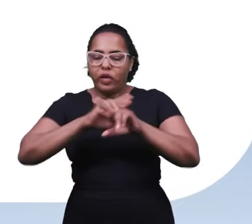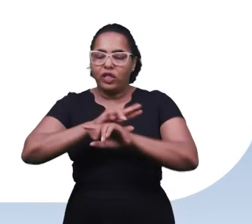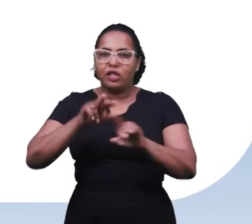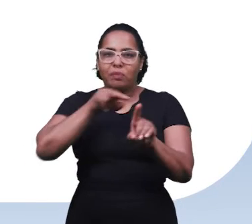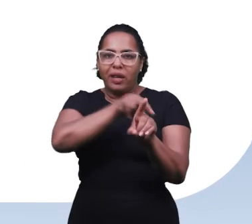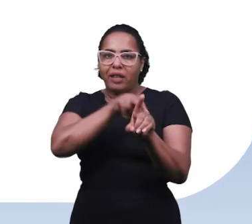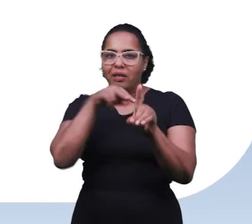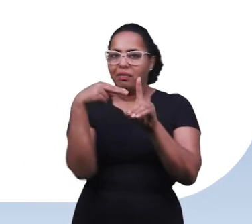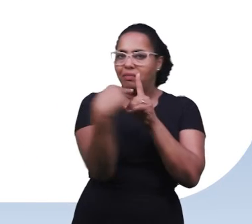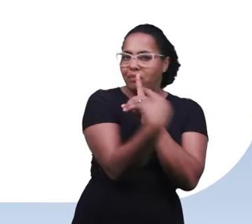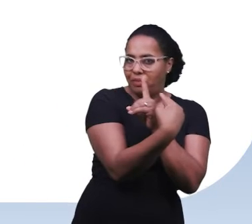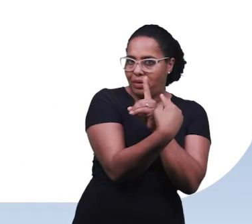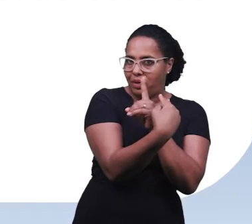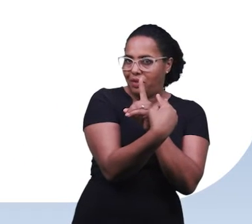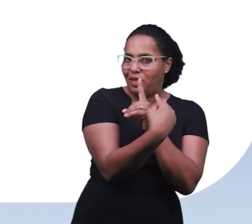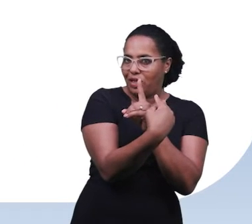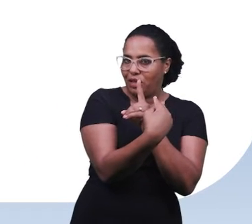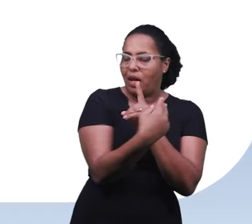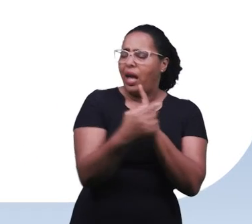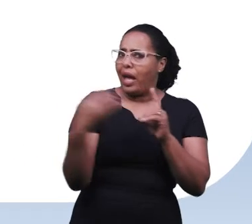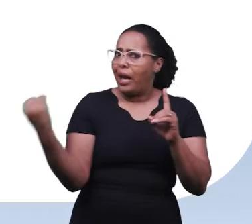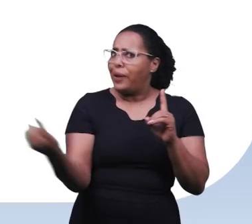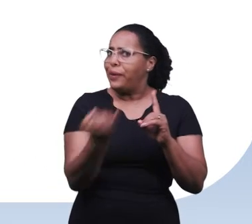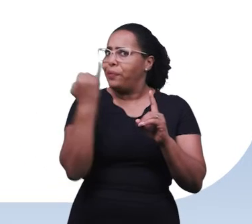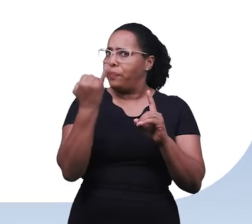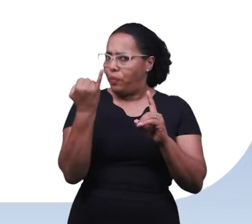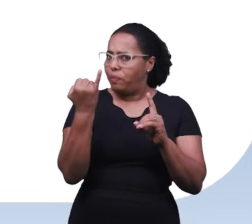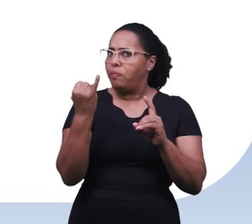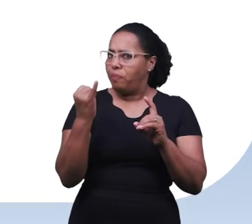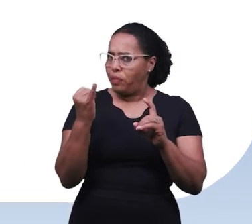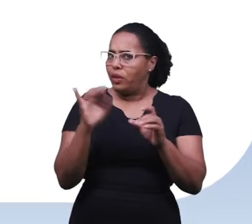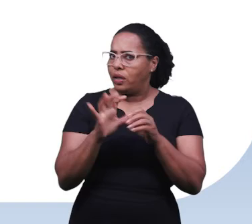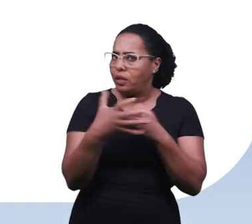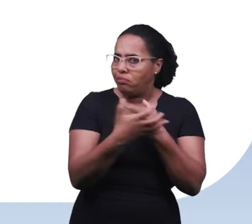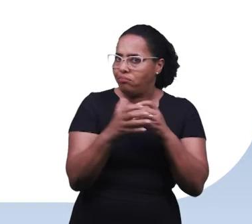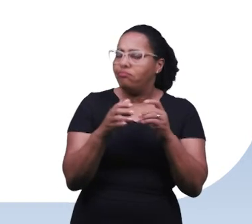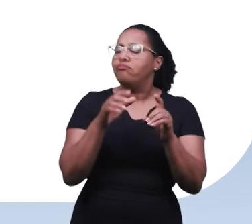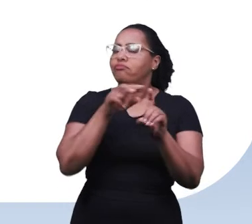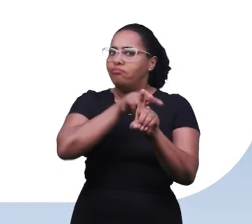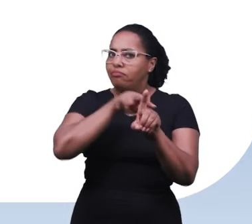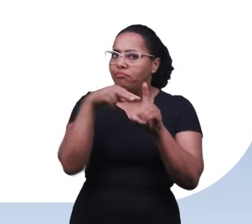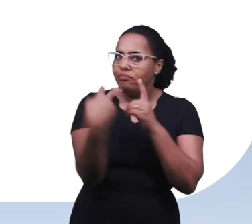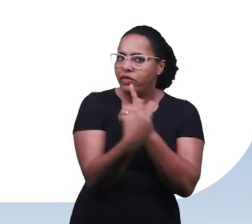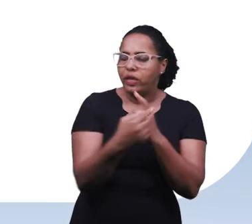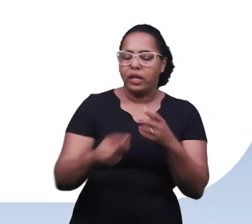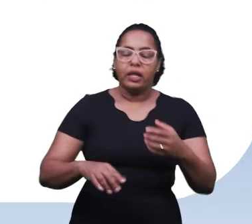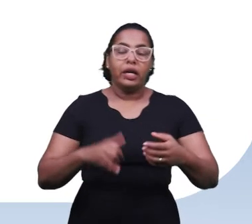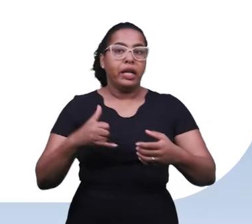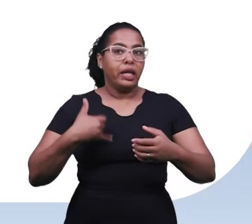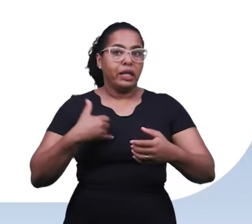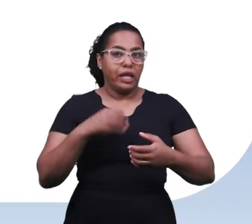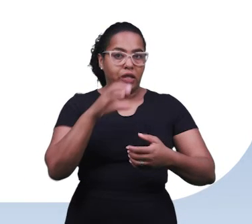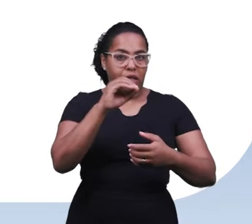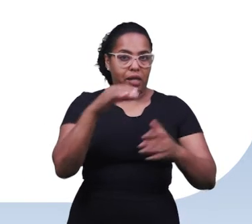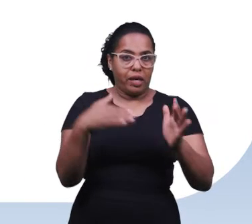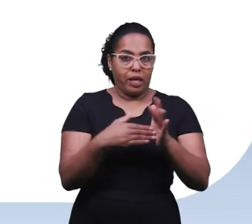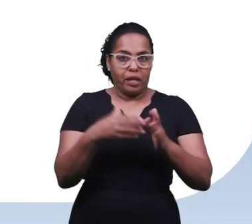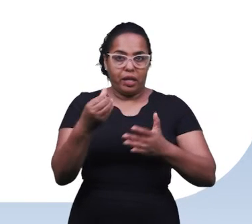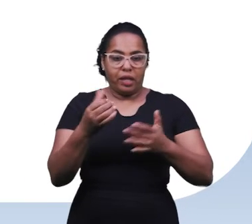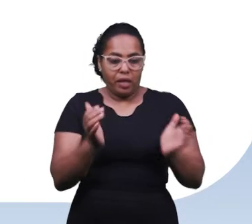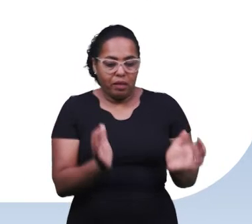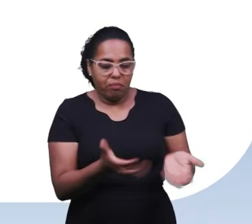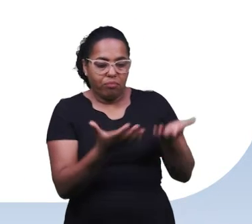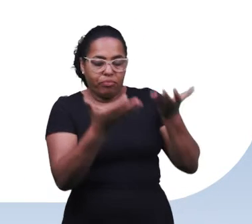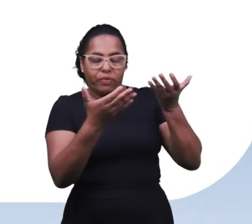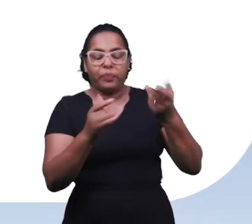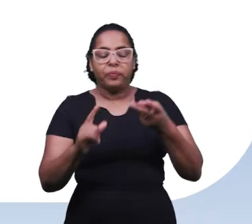diferentes perspectivas, esse é um termo muito importante, diferentes perspectivas. De 0 a 3 anos,